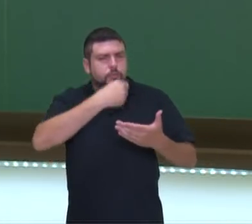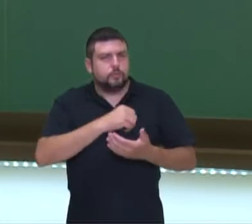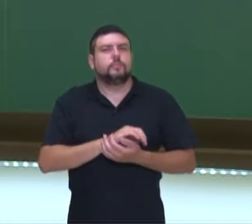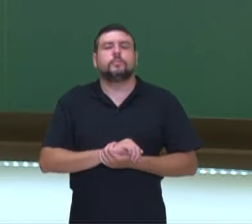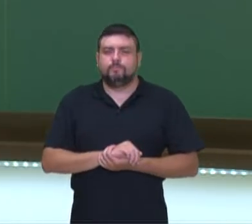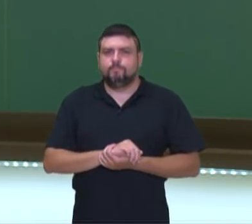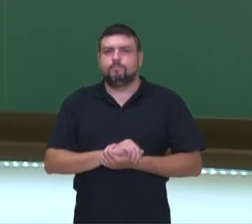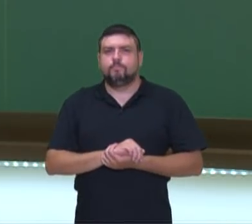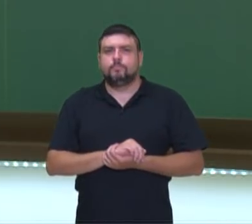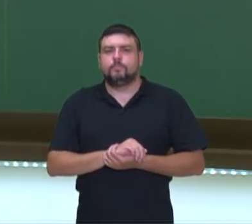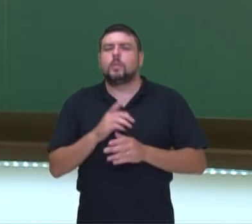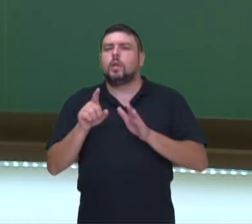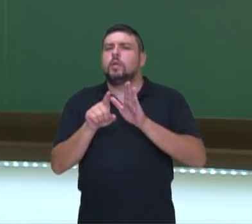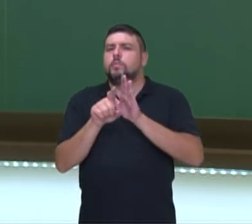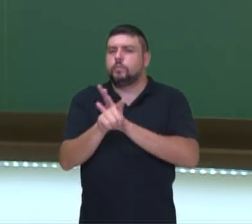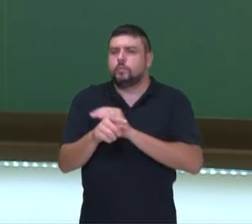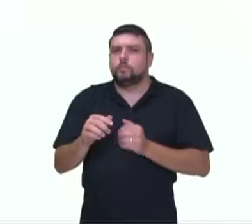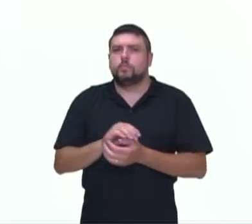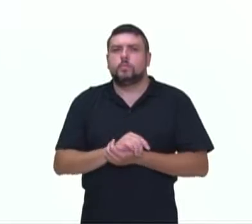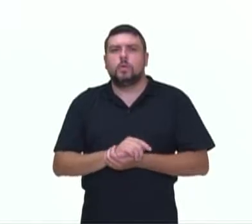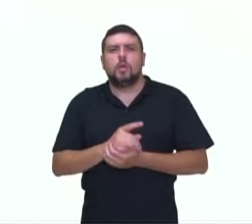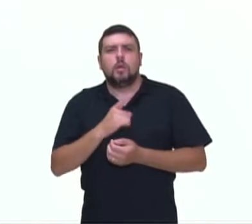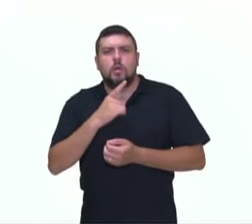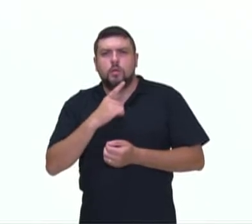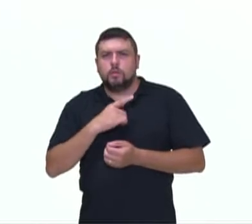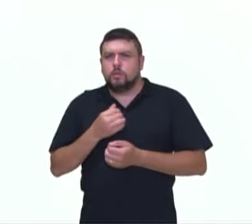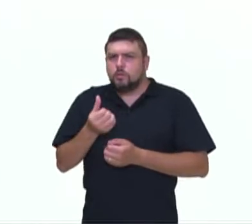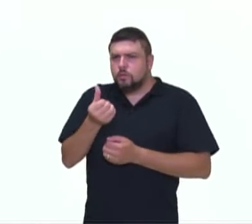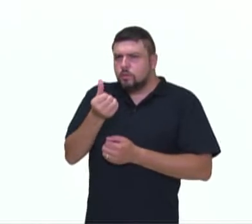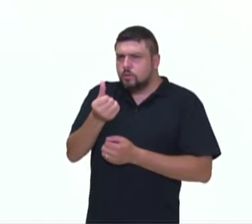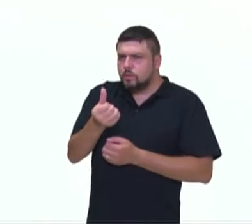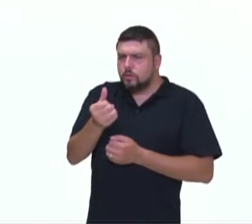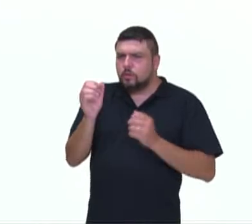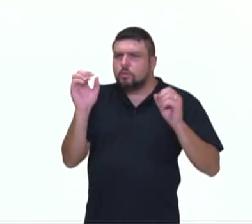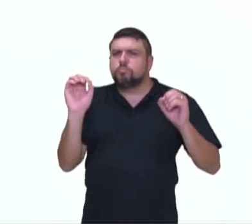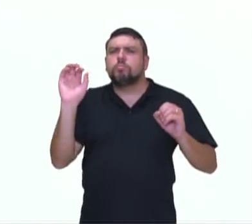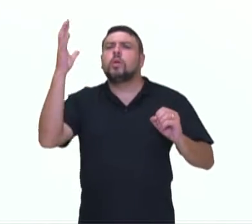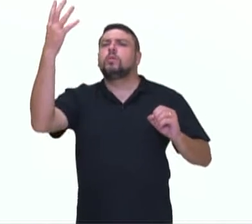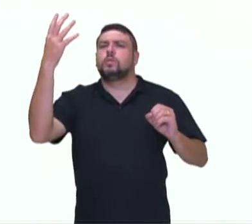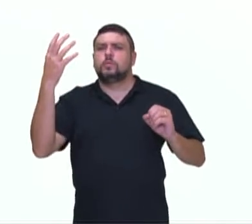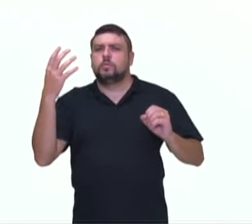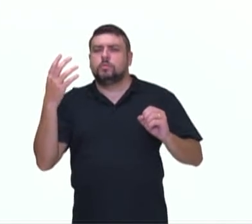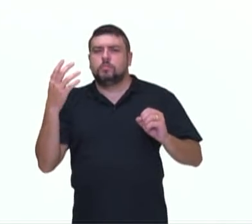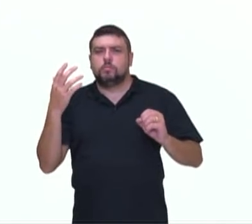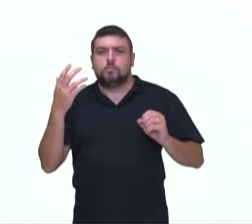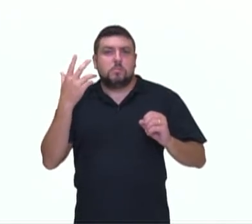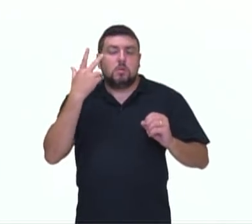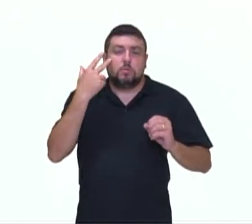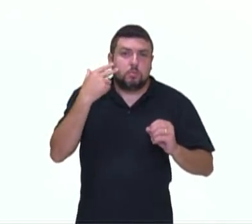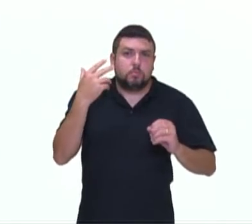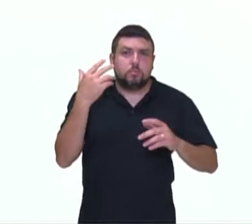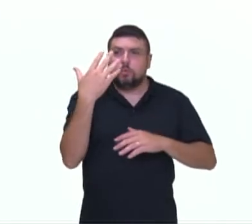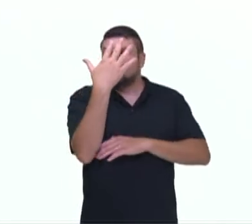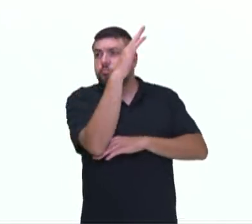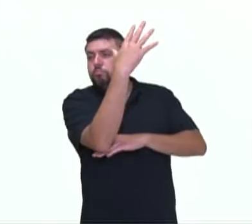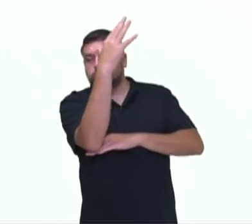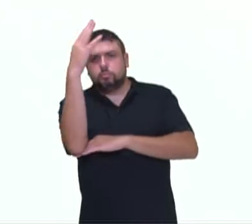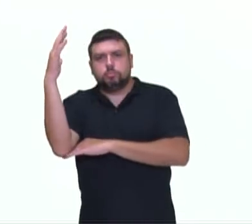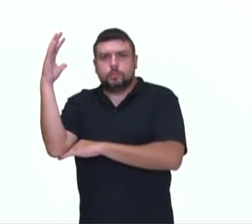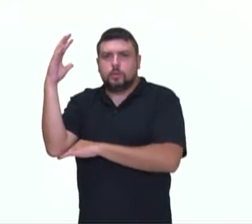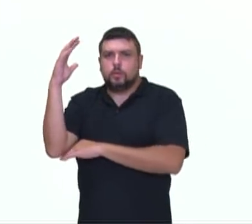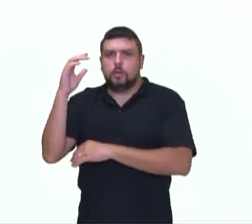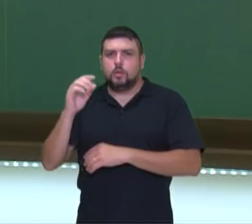assim: trazia-se 6 fenômenos que acontecem, é natural, e você teria